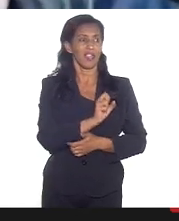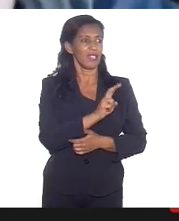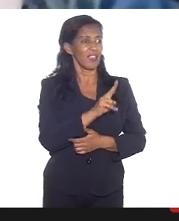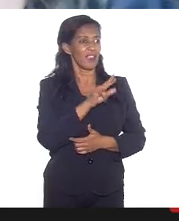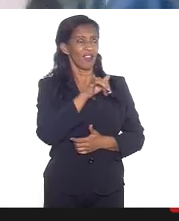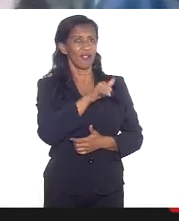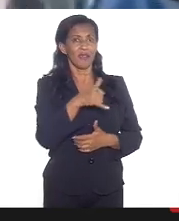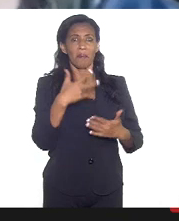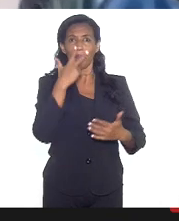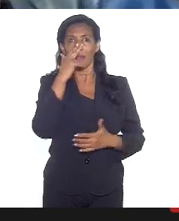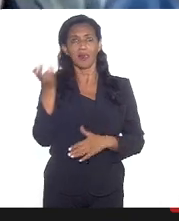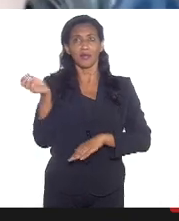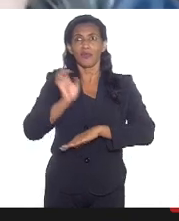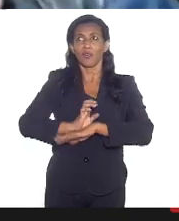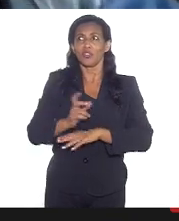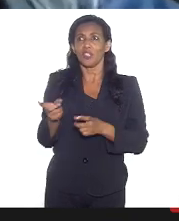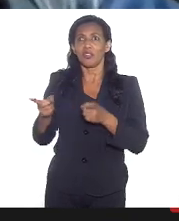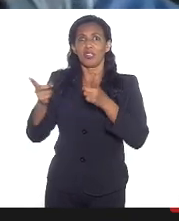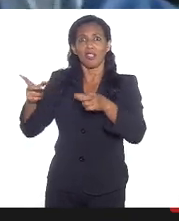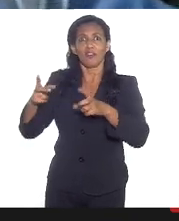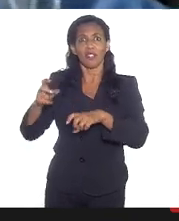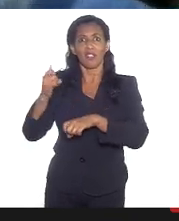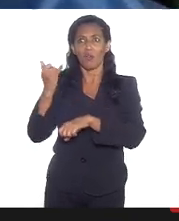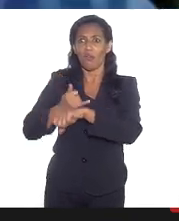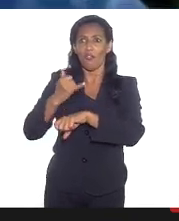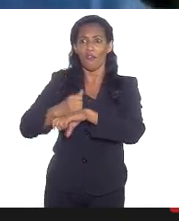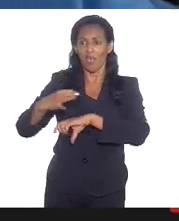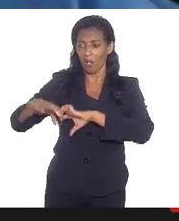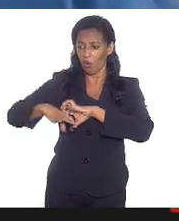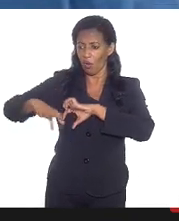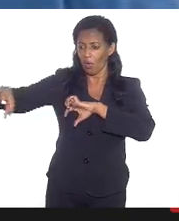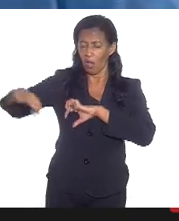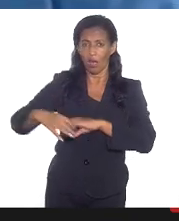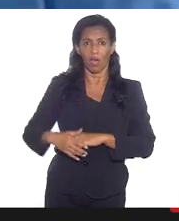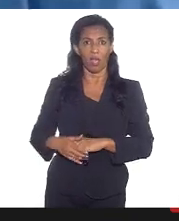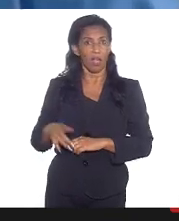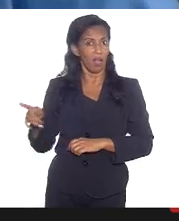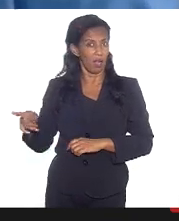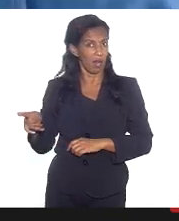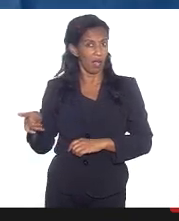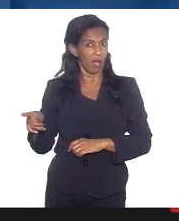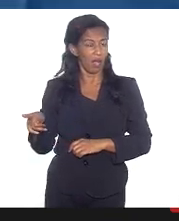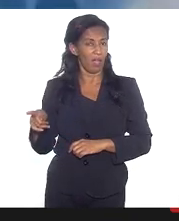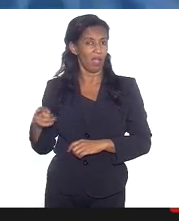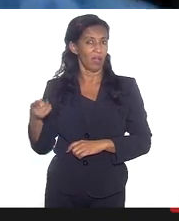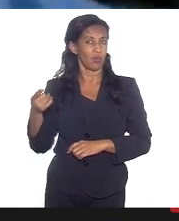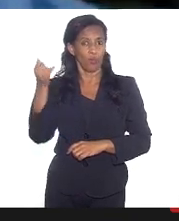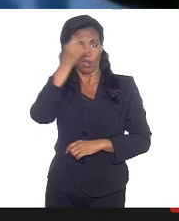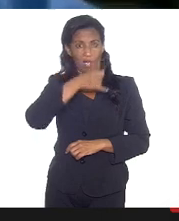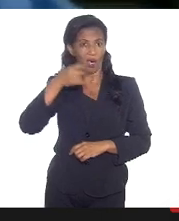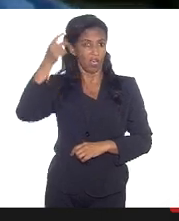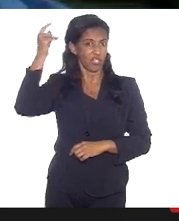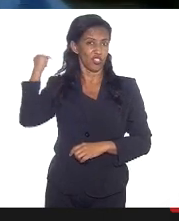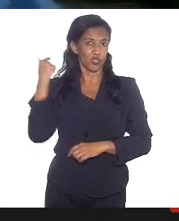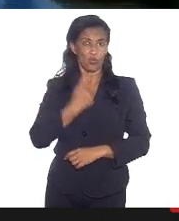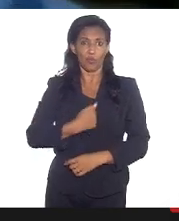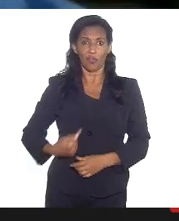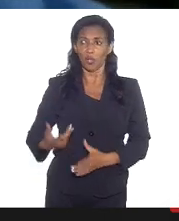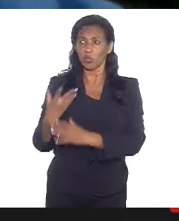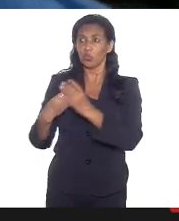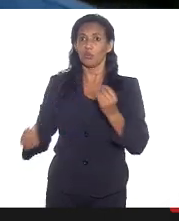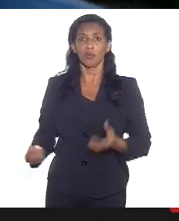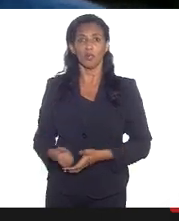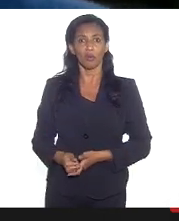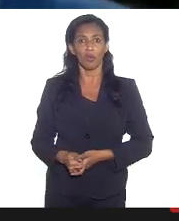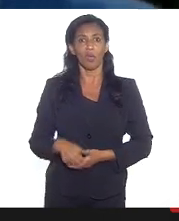que foi o Estado que vendeu os trilhos com sucata na obra social do governador antigo. Sumiu, ninguém diz